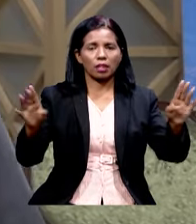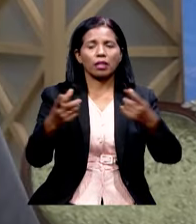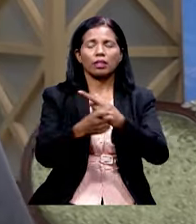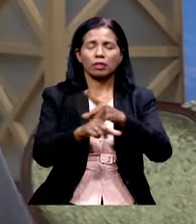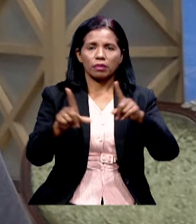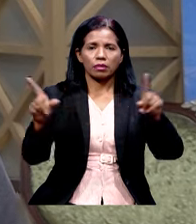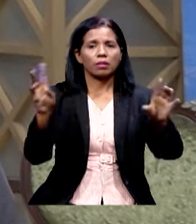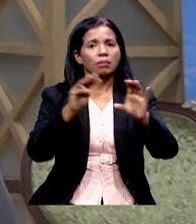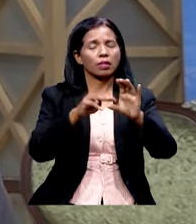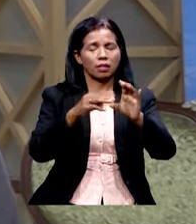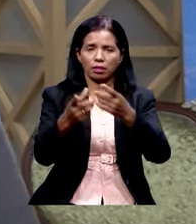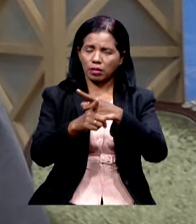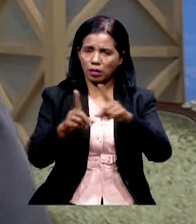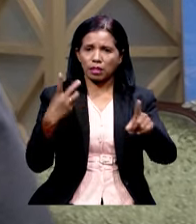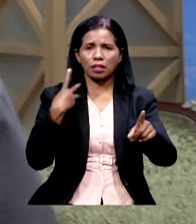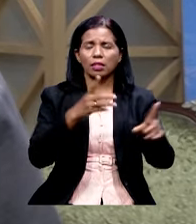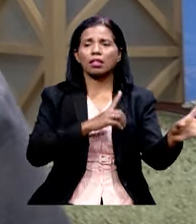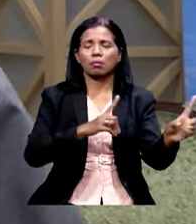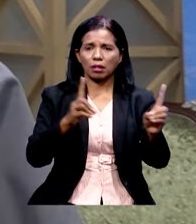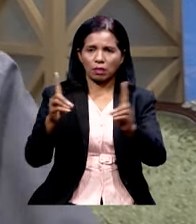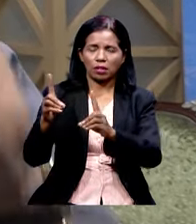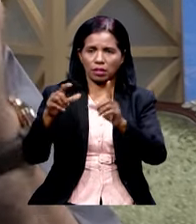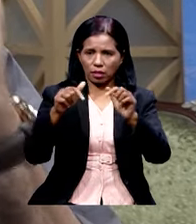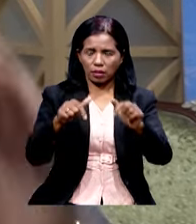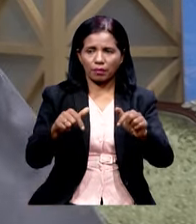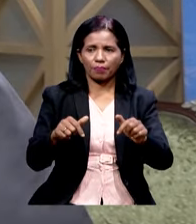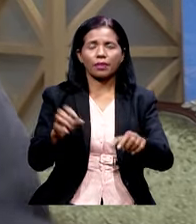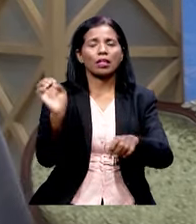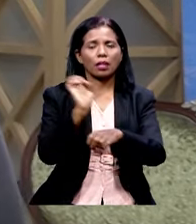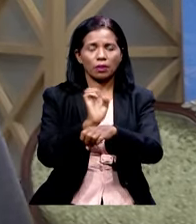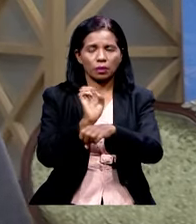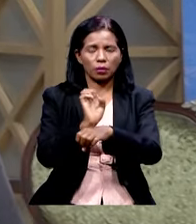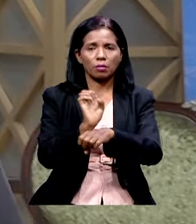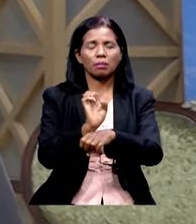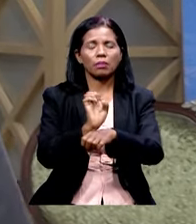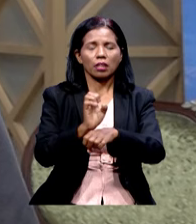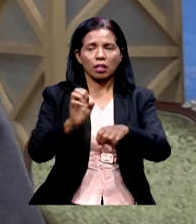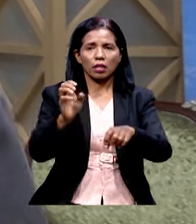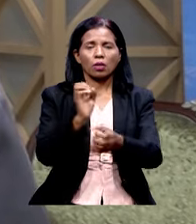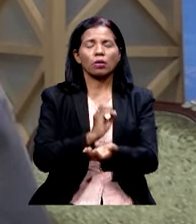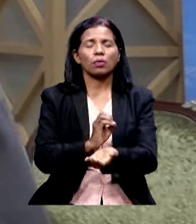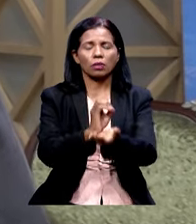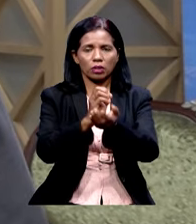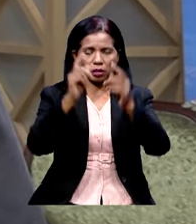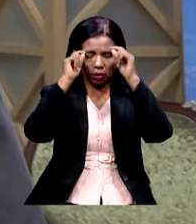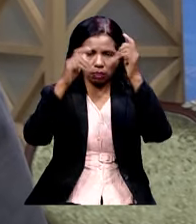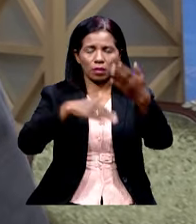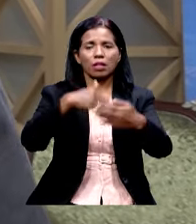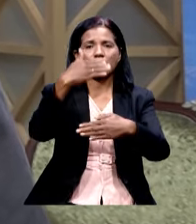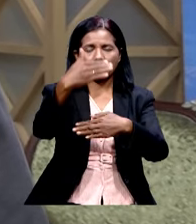navar. Se te implementa carregada né, a né, economia ao ecossi, timornia, haxoit baúin da